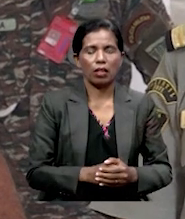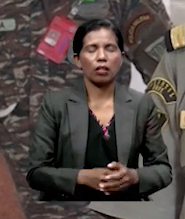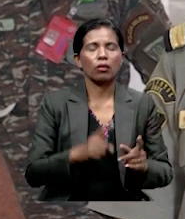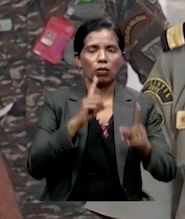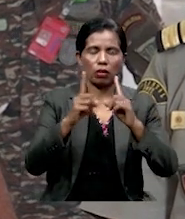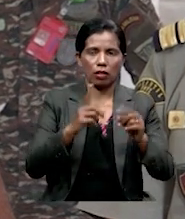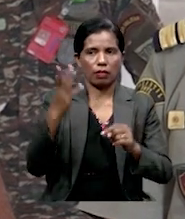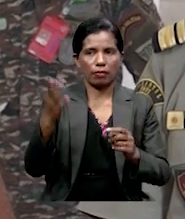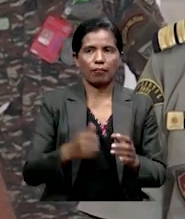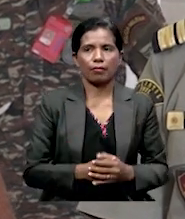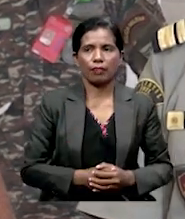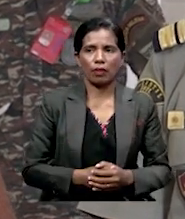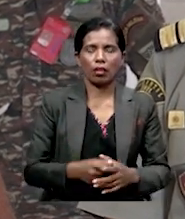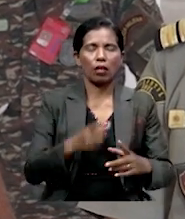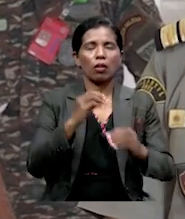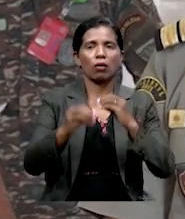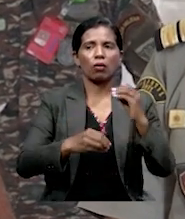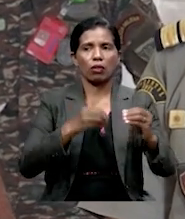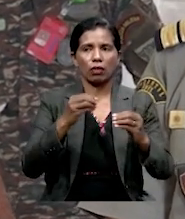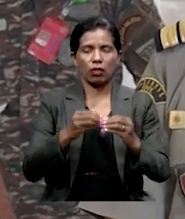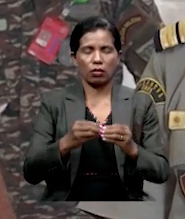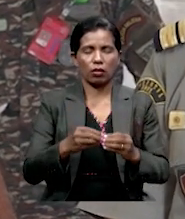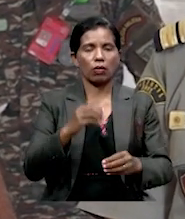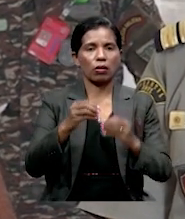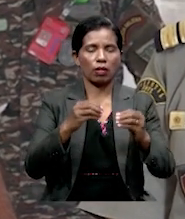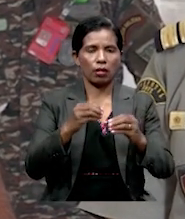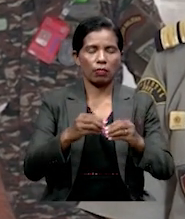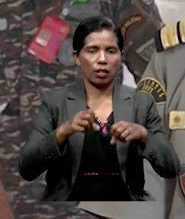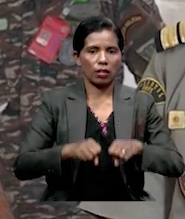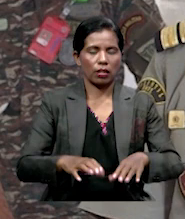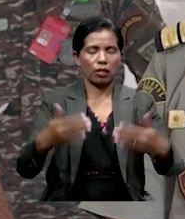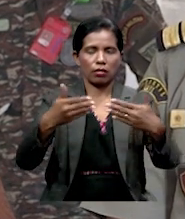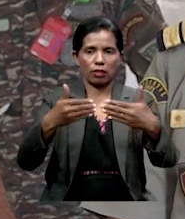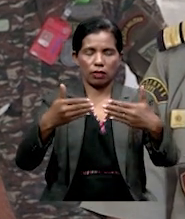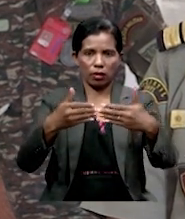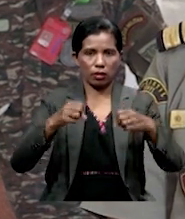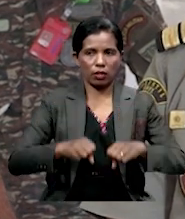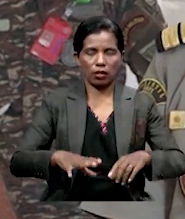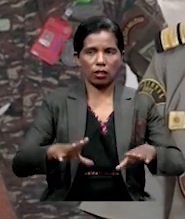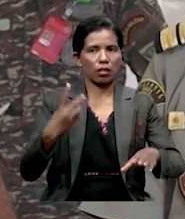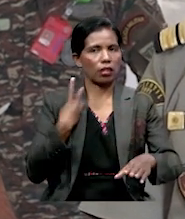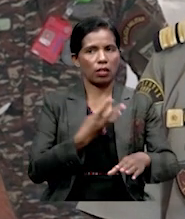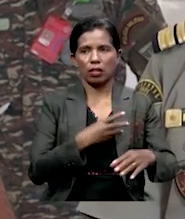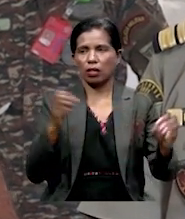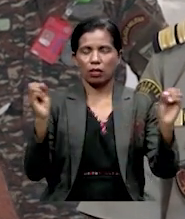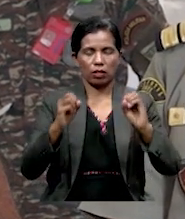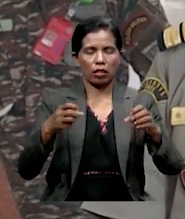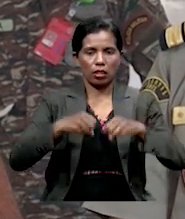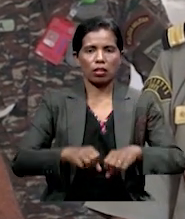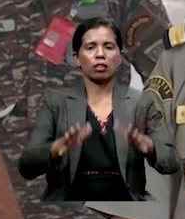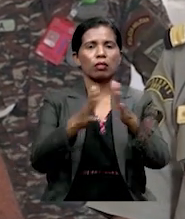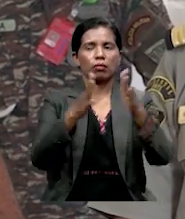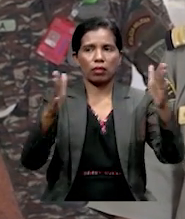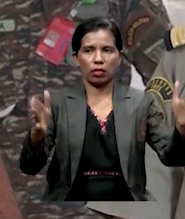Austrália. O assunto crítico é o assunto naval. Meios de patrulha naval em linha, italaia, interneta cibot,